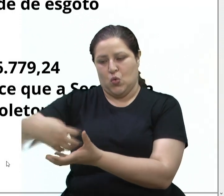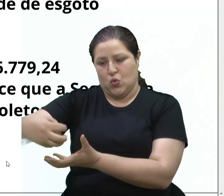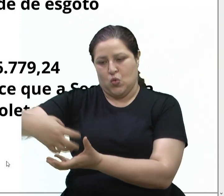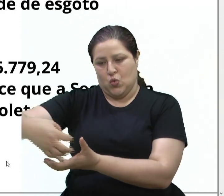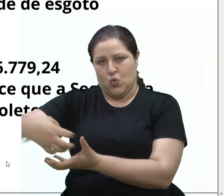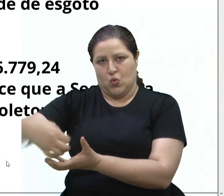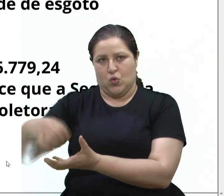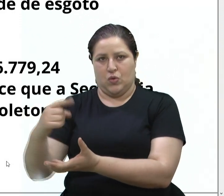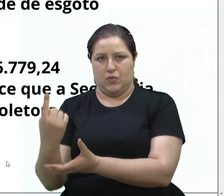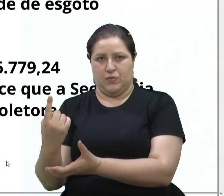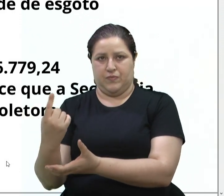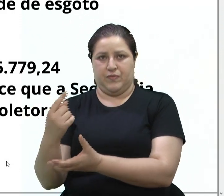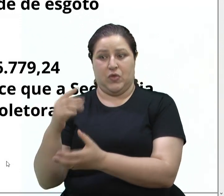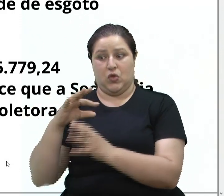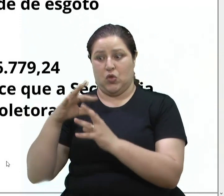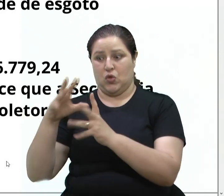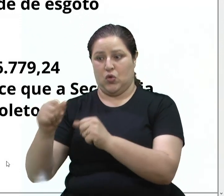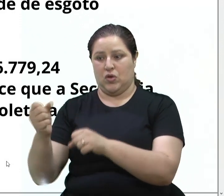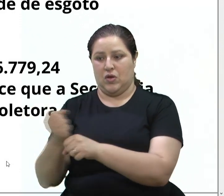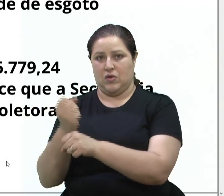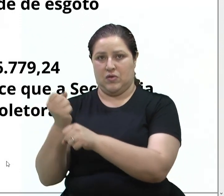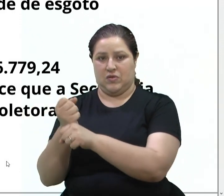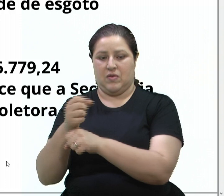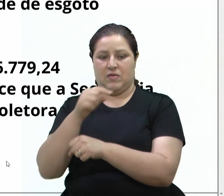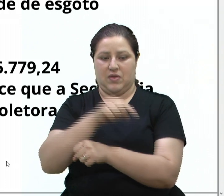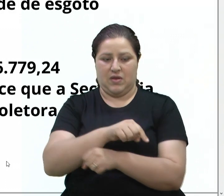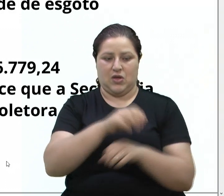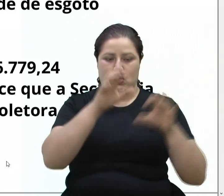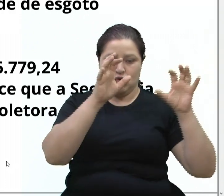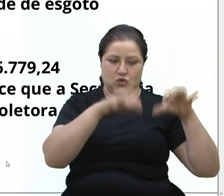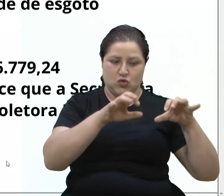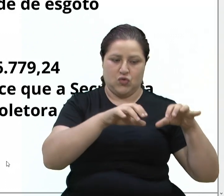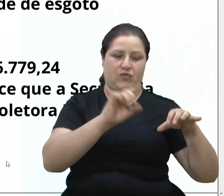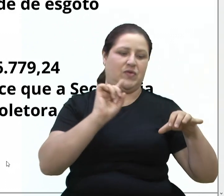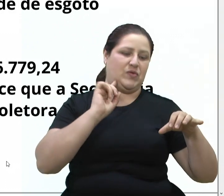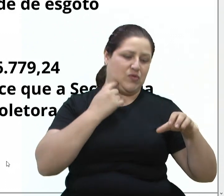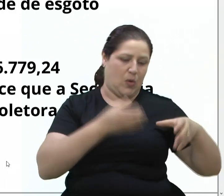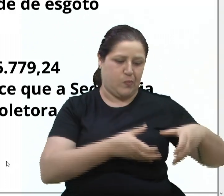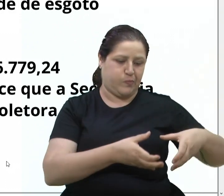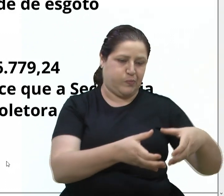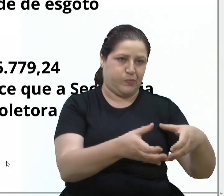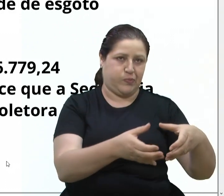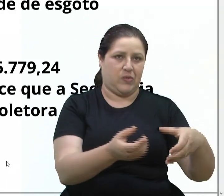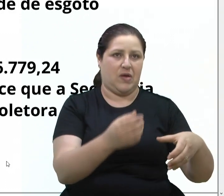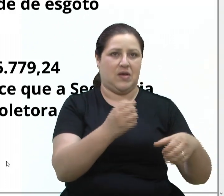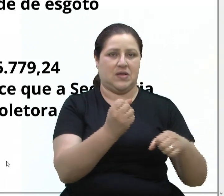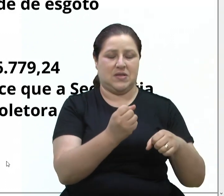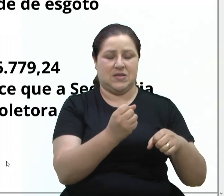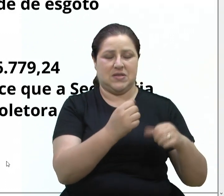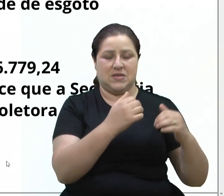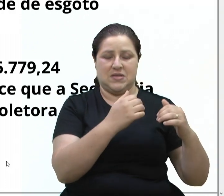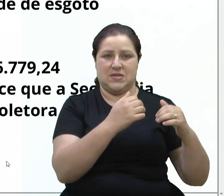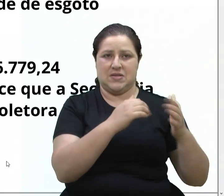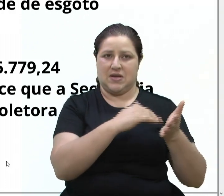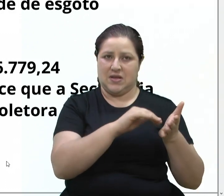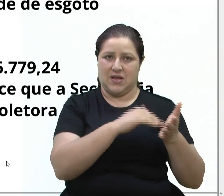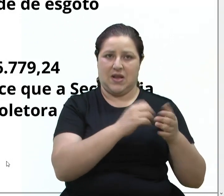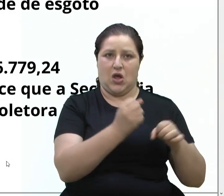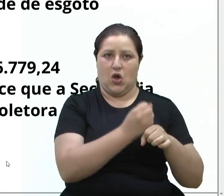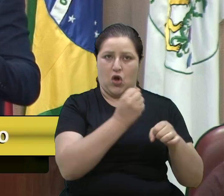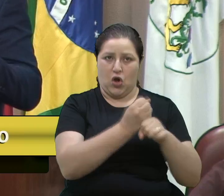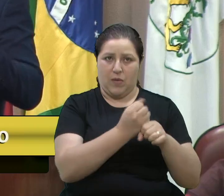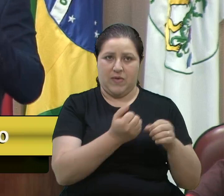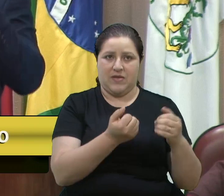Toda obra que tem na rede de esgoto mista é a Secretaria de Obras que coloca as máquinas, coloca a gasolina